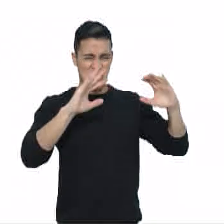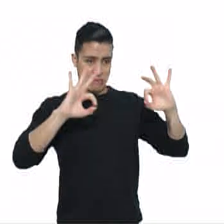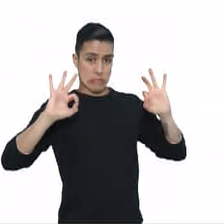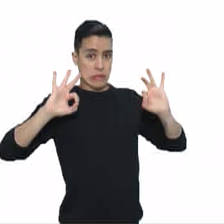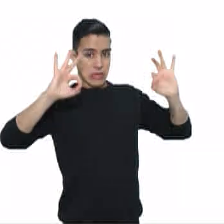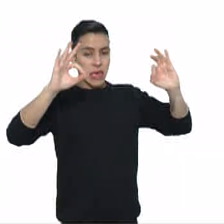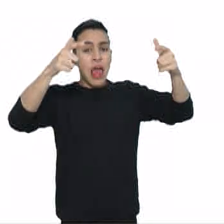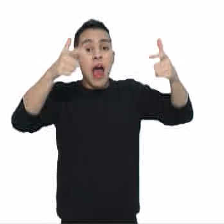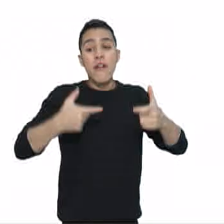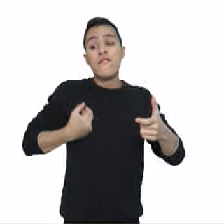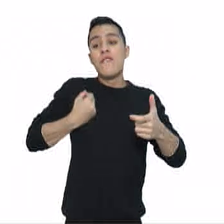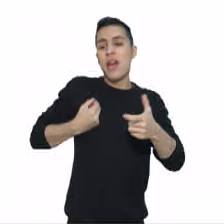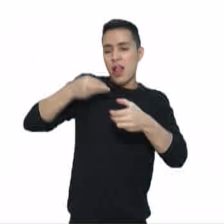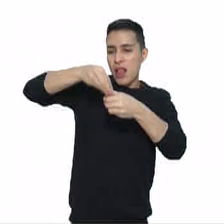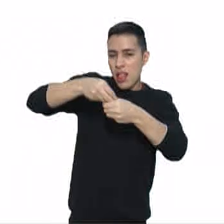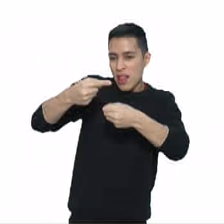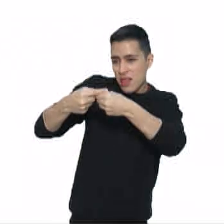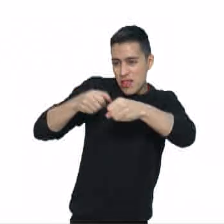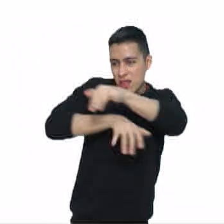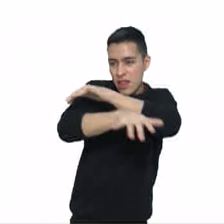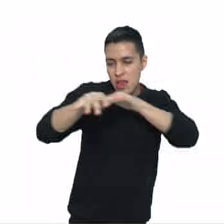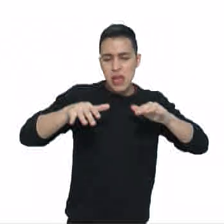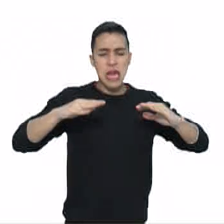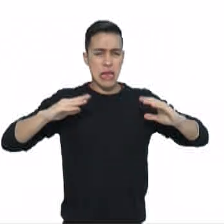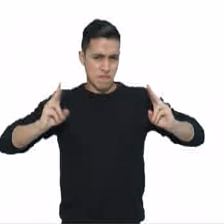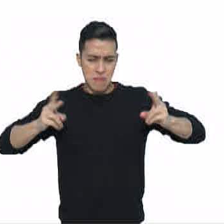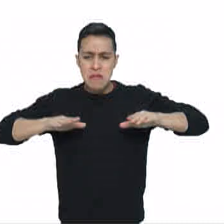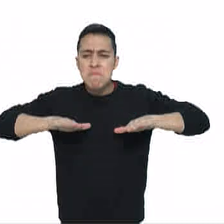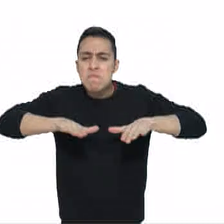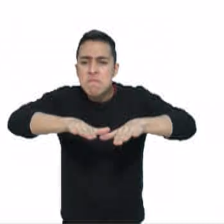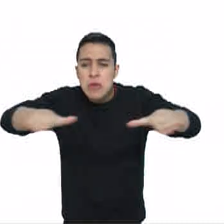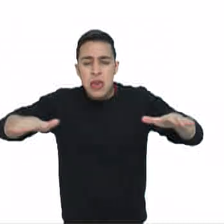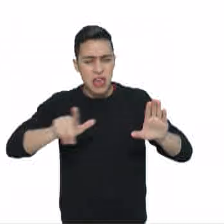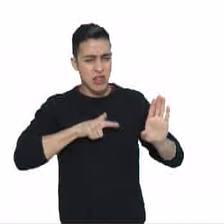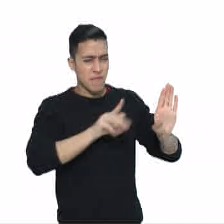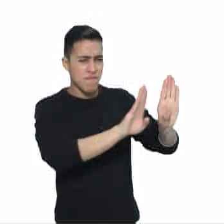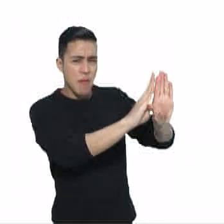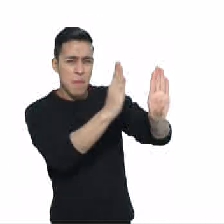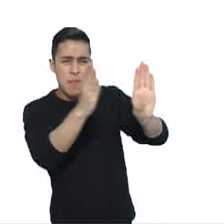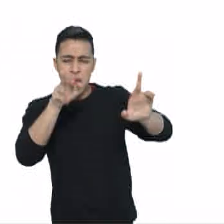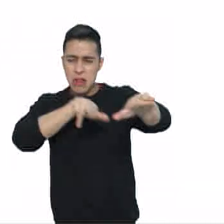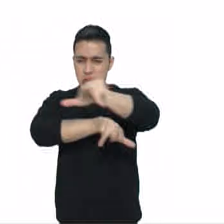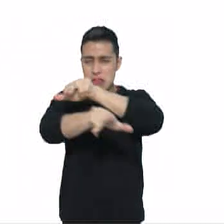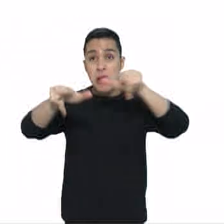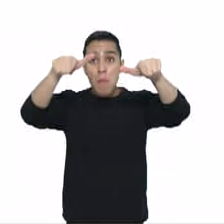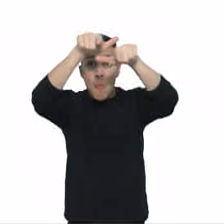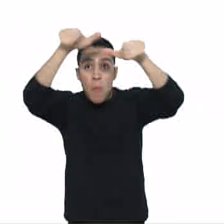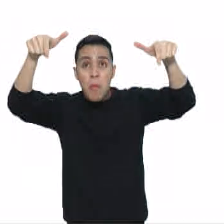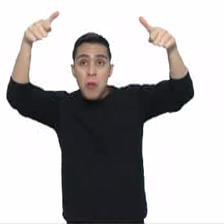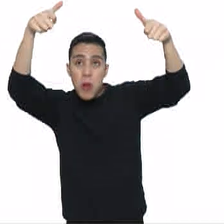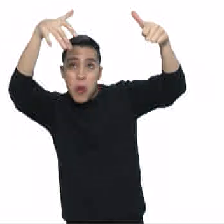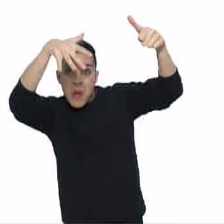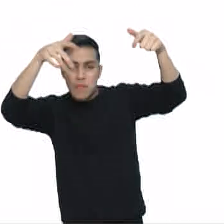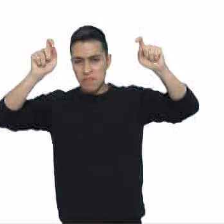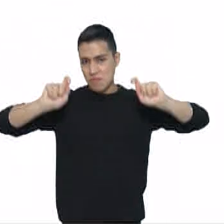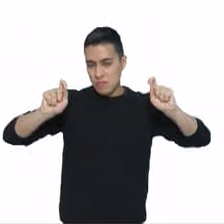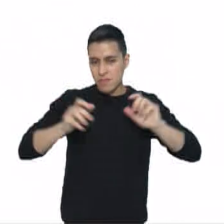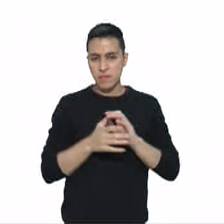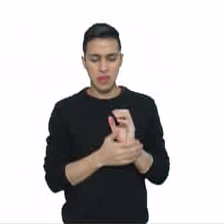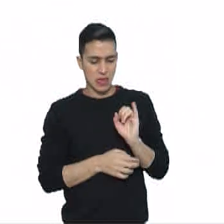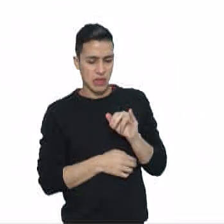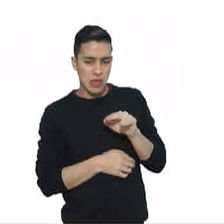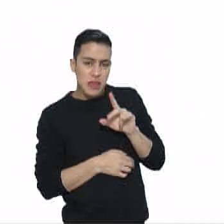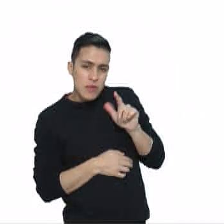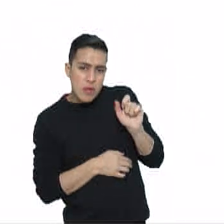viviam nas cidades. Eram térreas com átrio e vários quartos e aposentos. As ínsulas, habitações alugadas